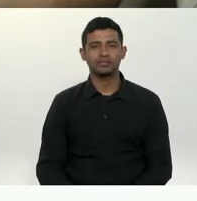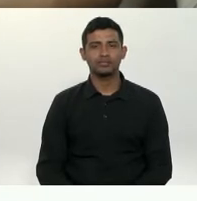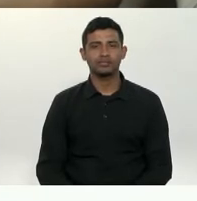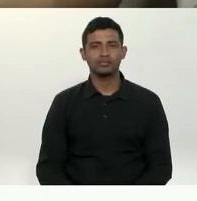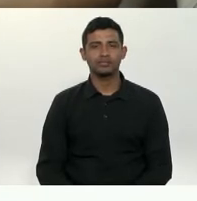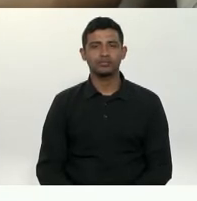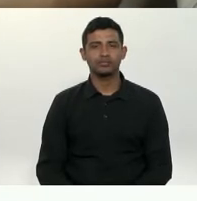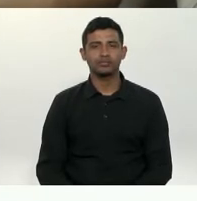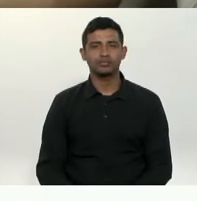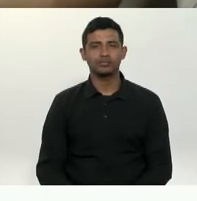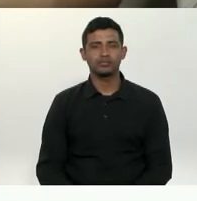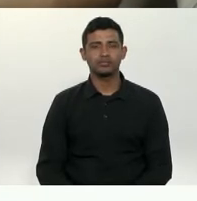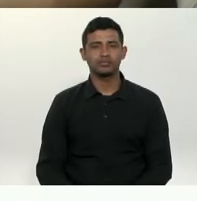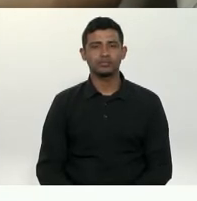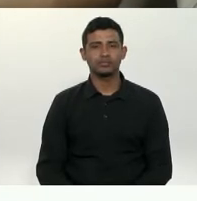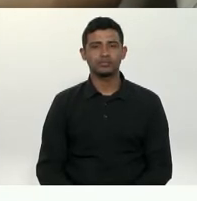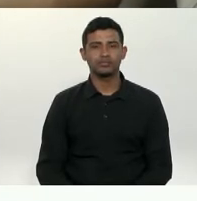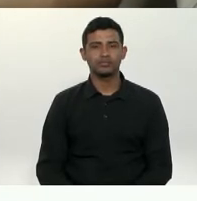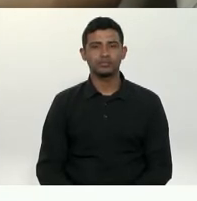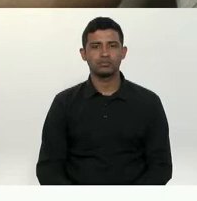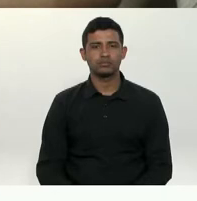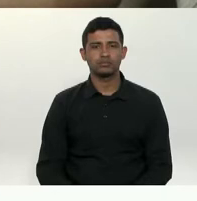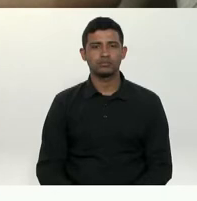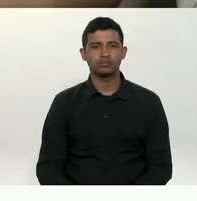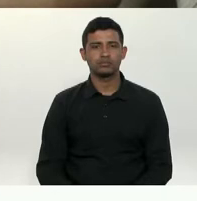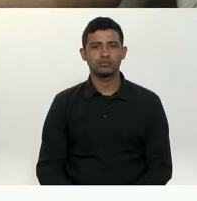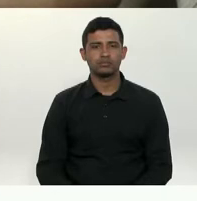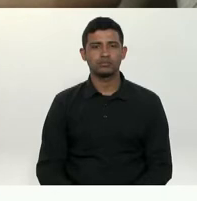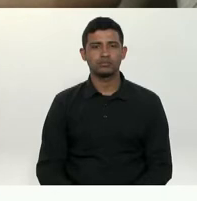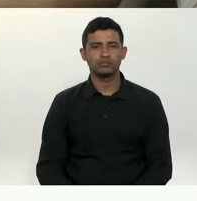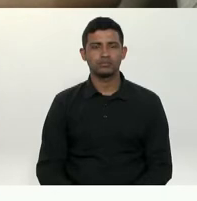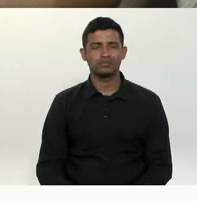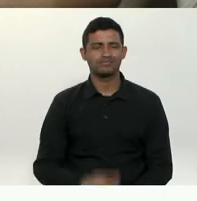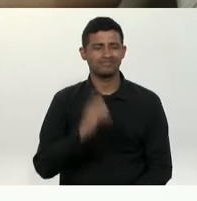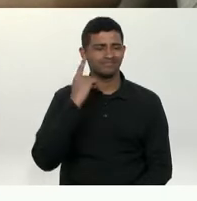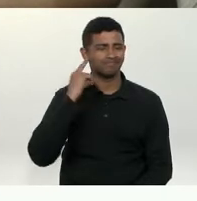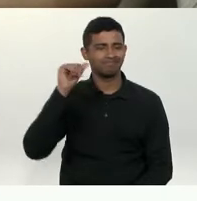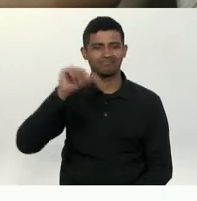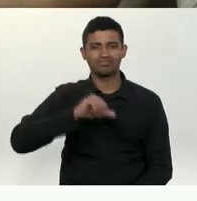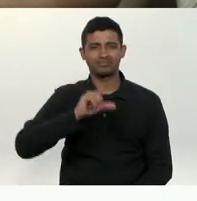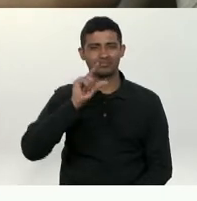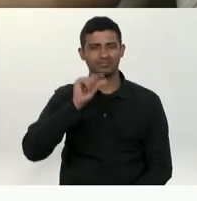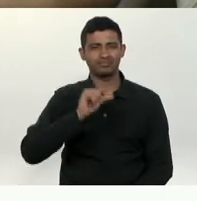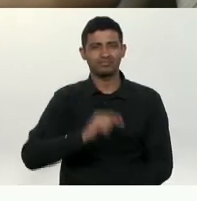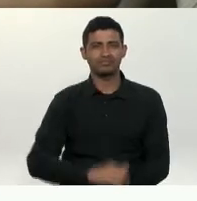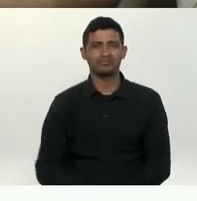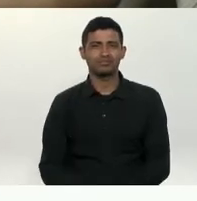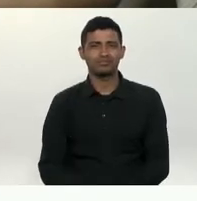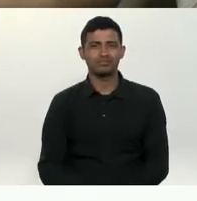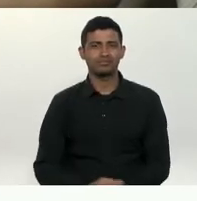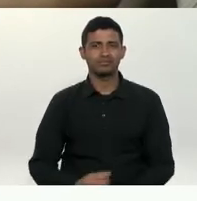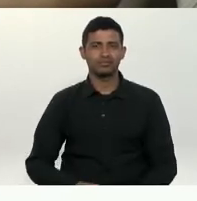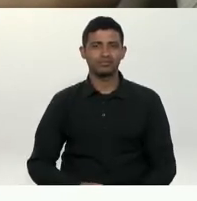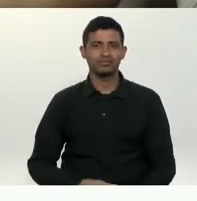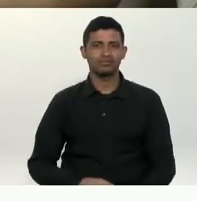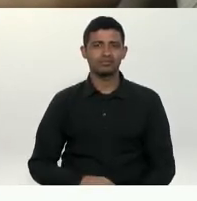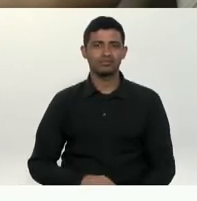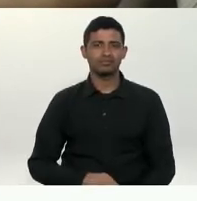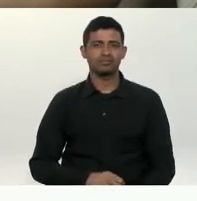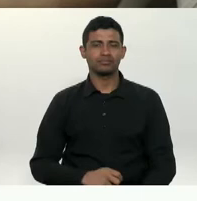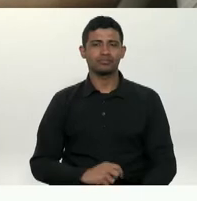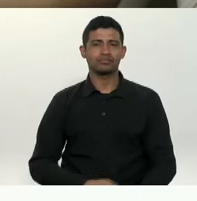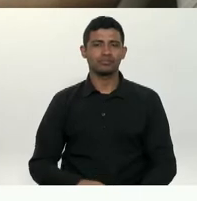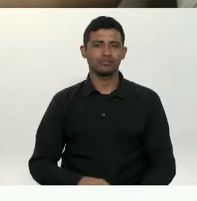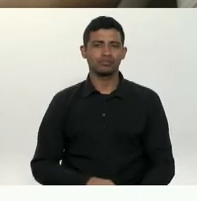porque se já é tão custoso a construção de infraestrutura de gasodutos, se houver mais